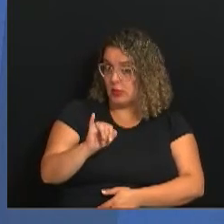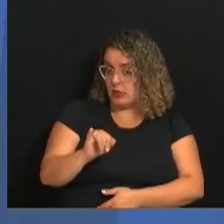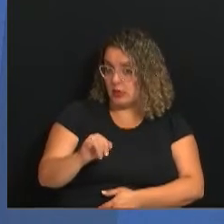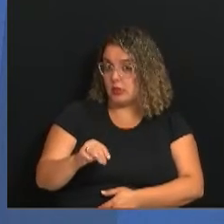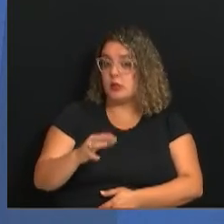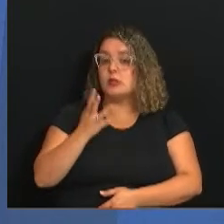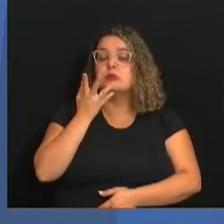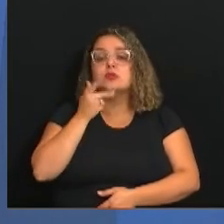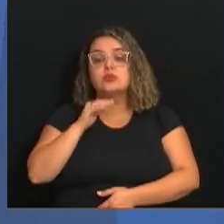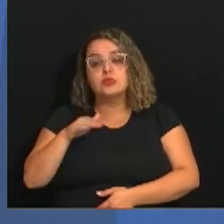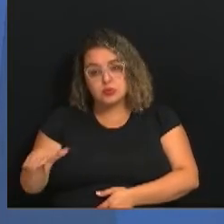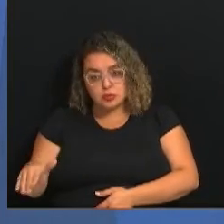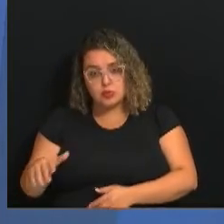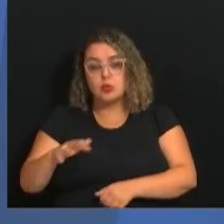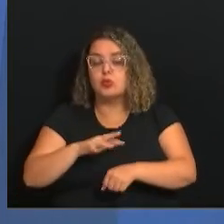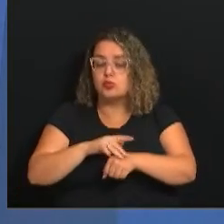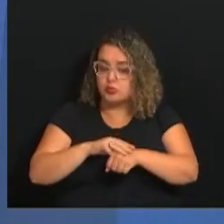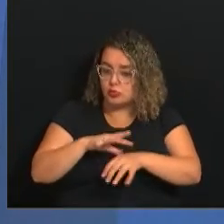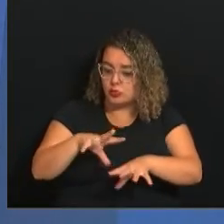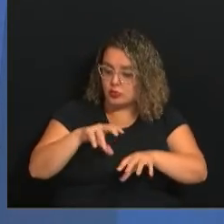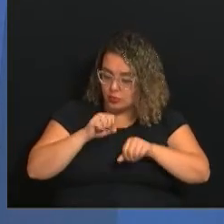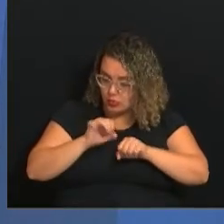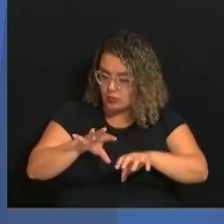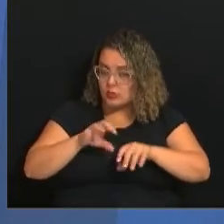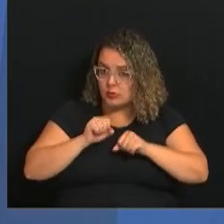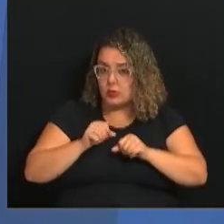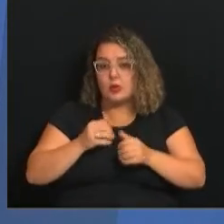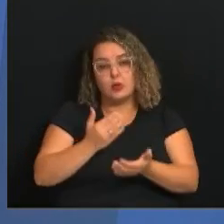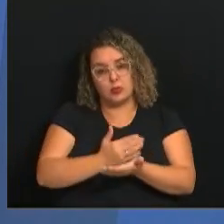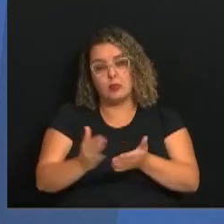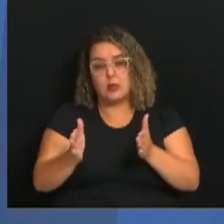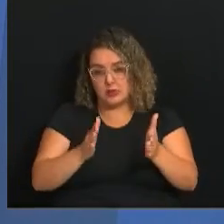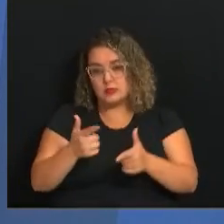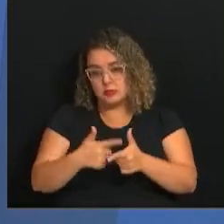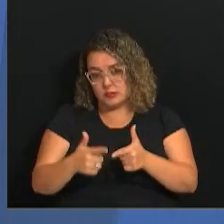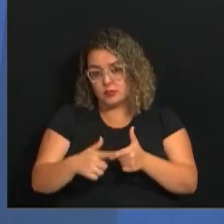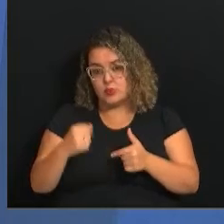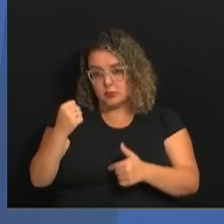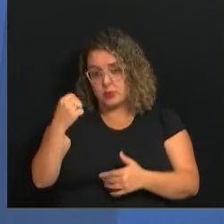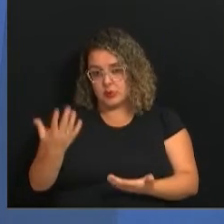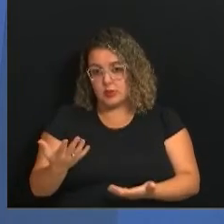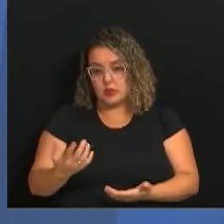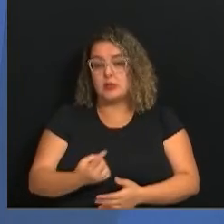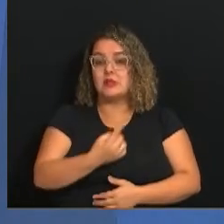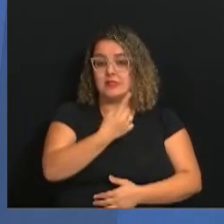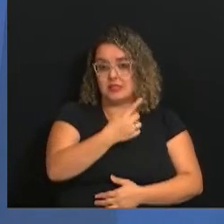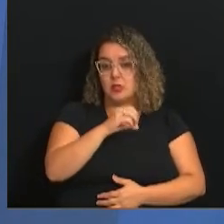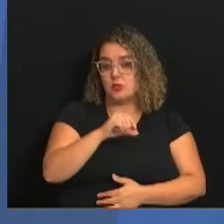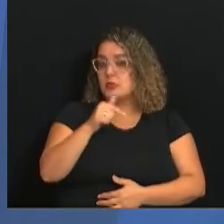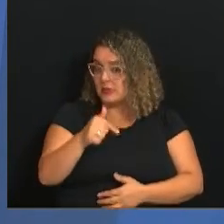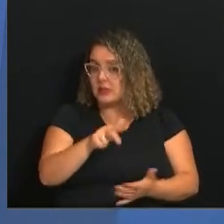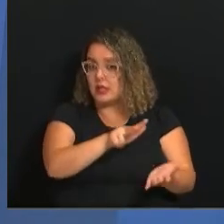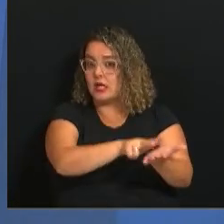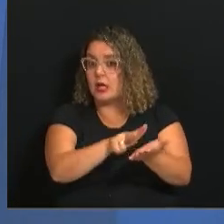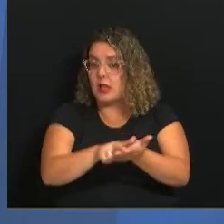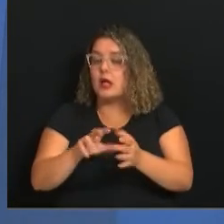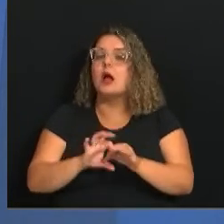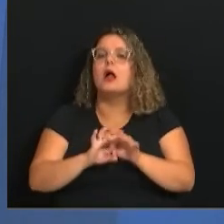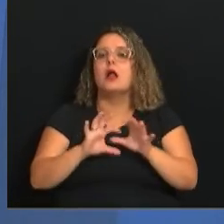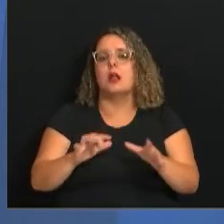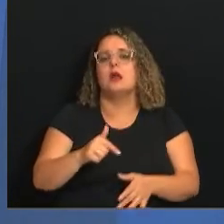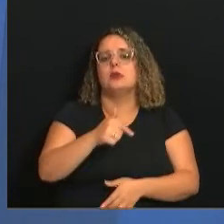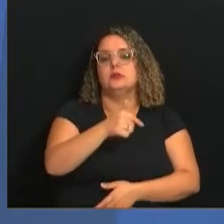91 leitos de UTI para síndromes respiratórias graves aqui na cidade de Campinas, dos quais 52 estão ocupados por adultos.